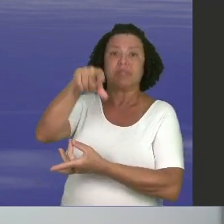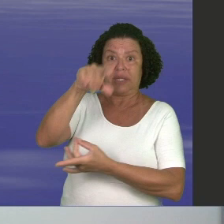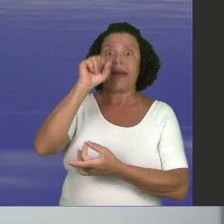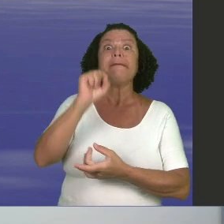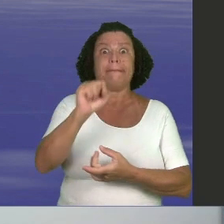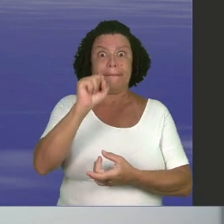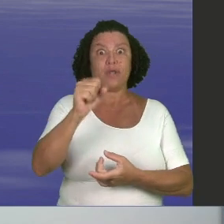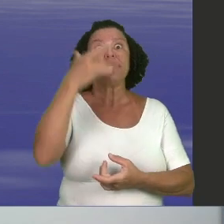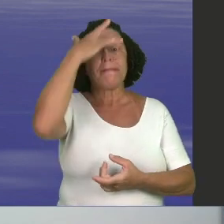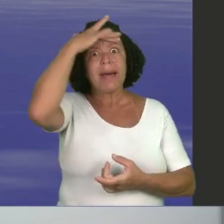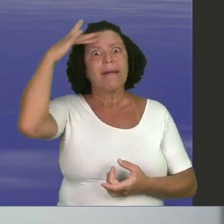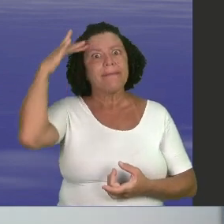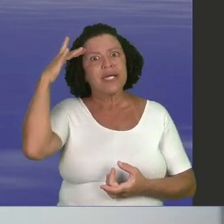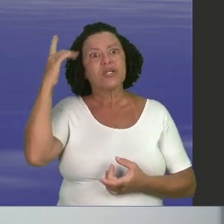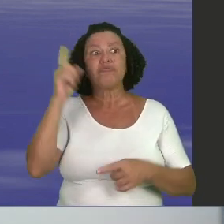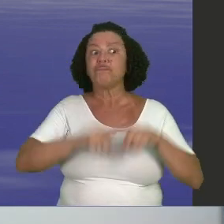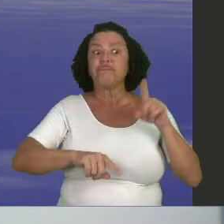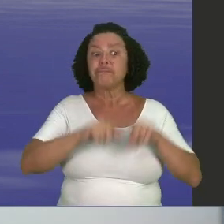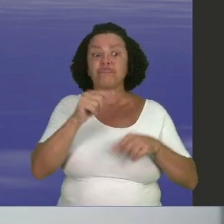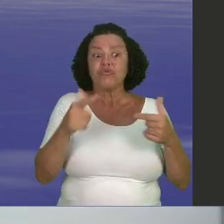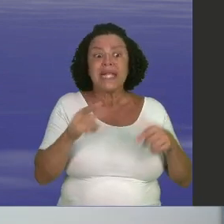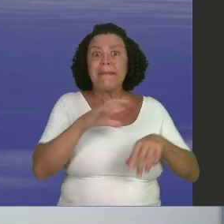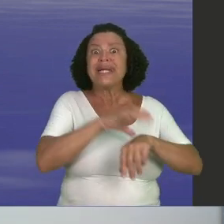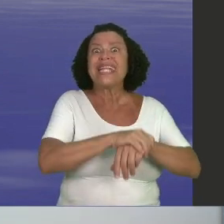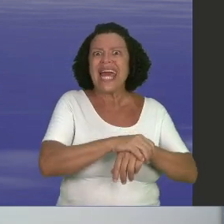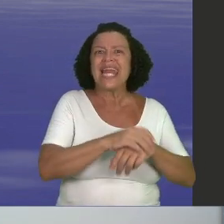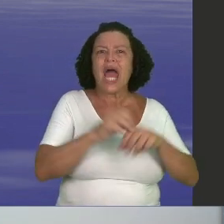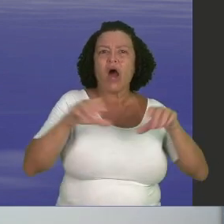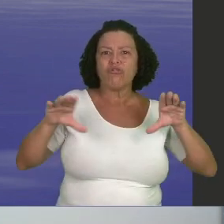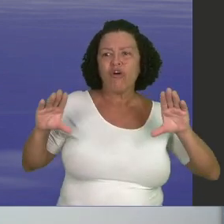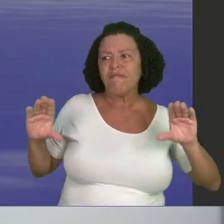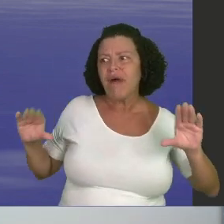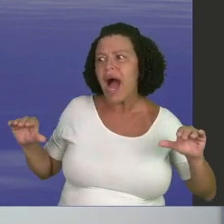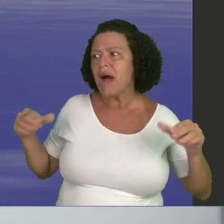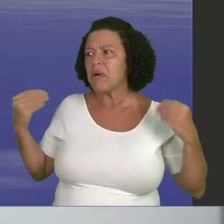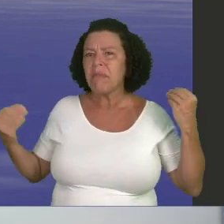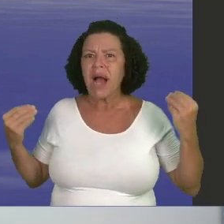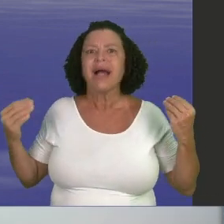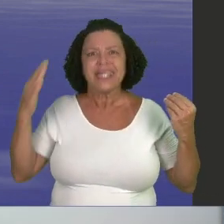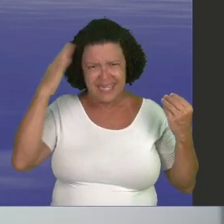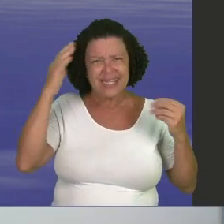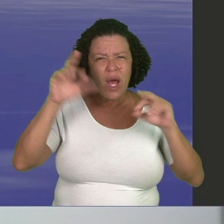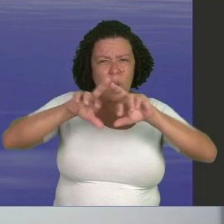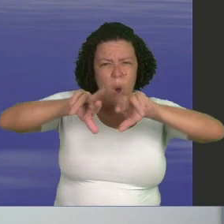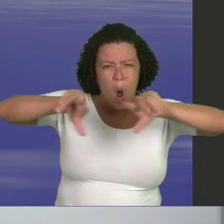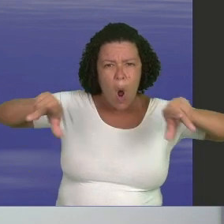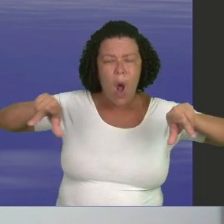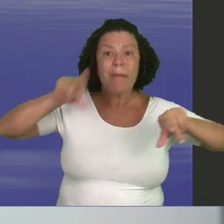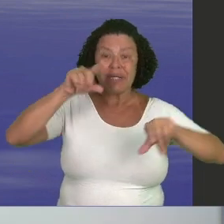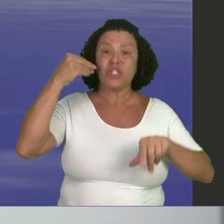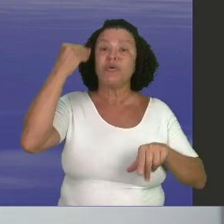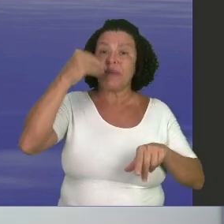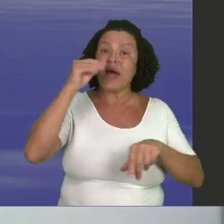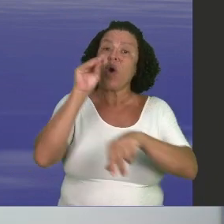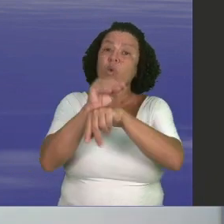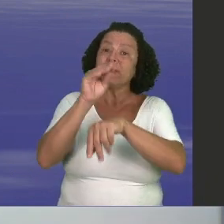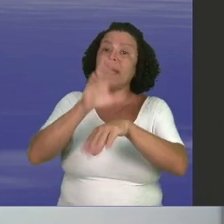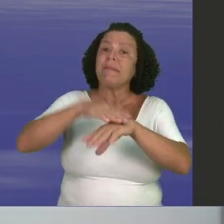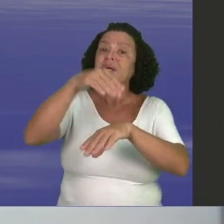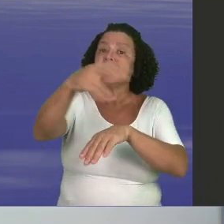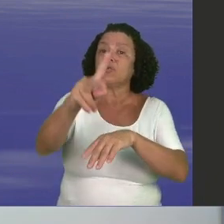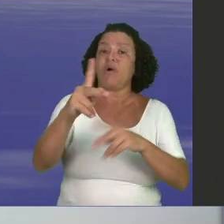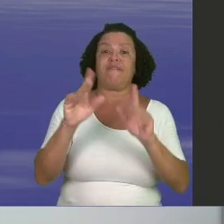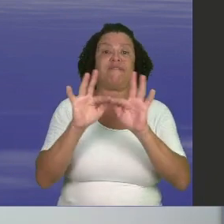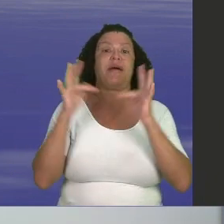ser uma pessoa com poucos bens materiais, mas você aproveitou essa experiência para você cuidar mais da sua família